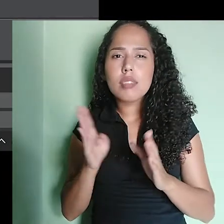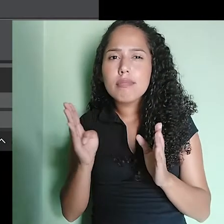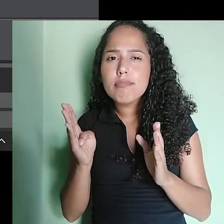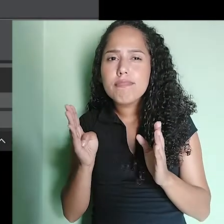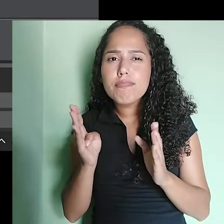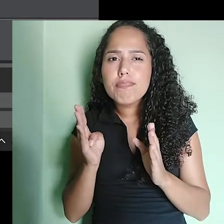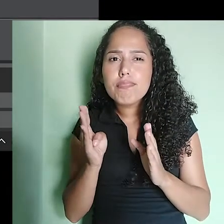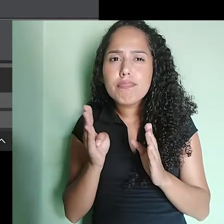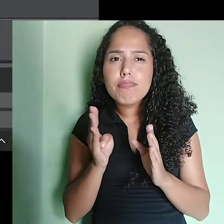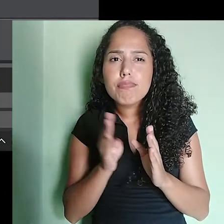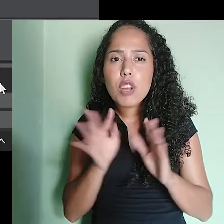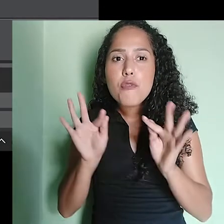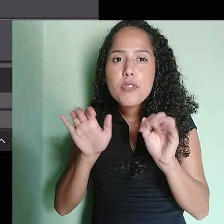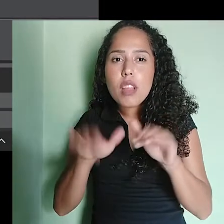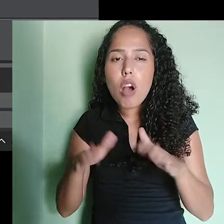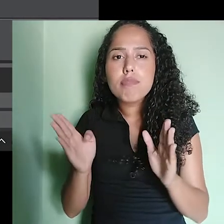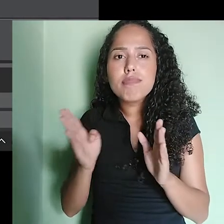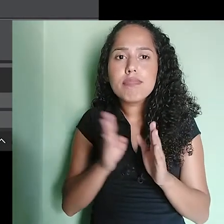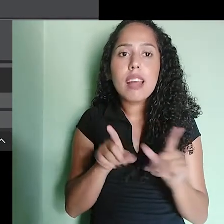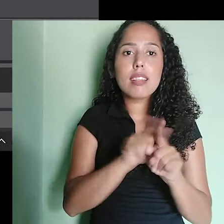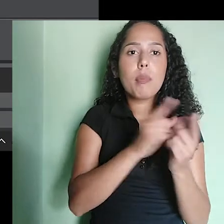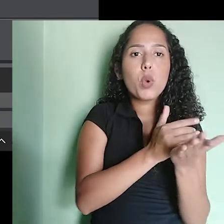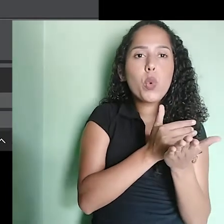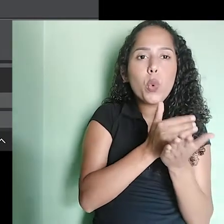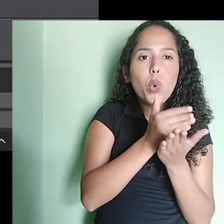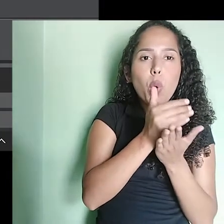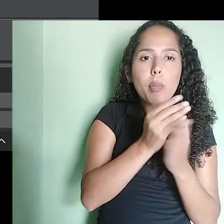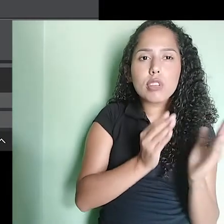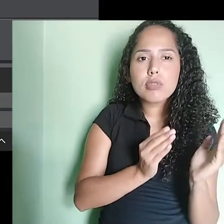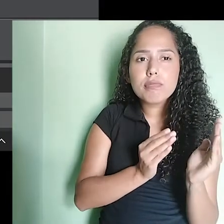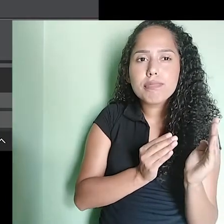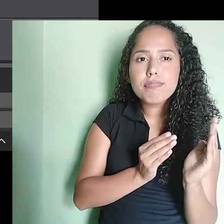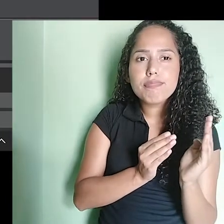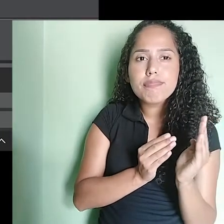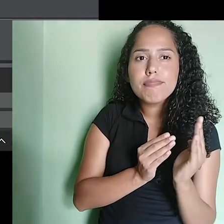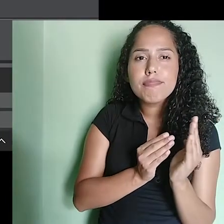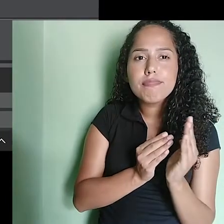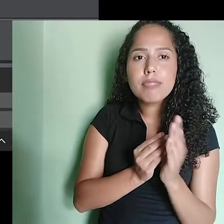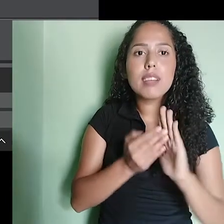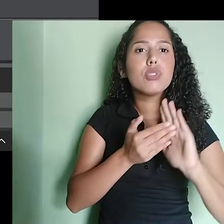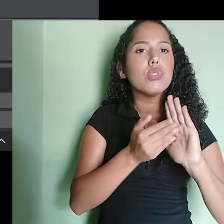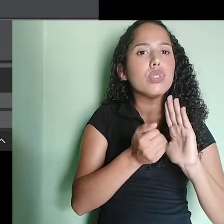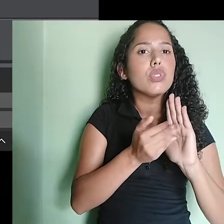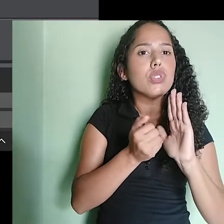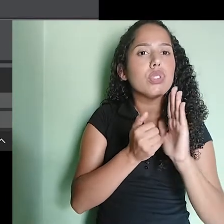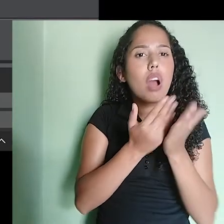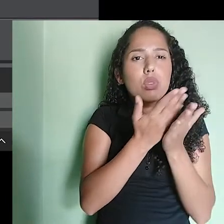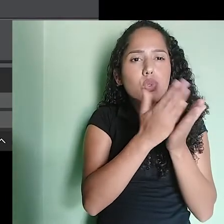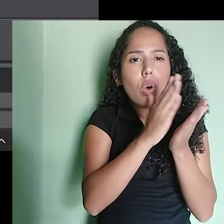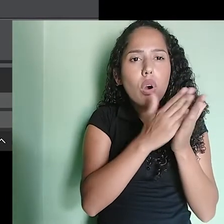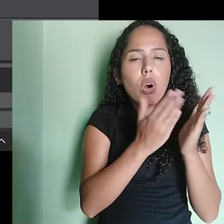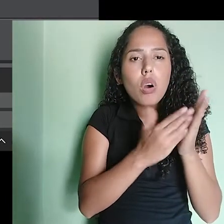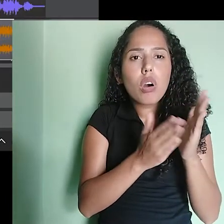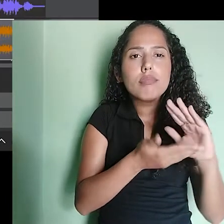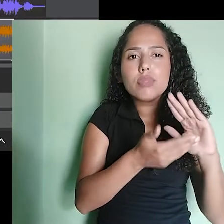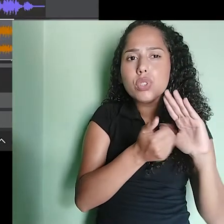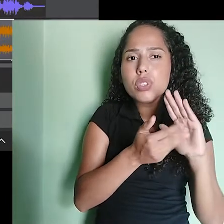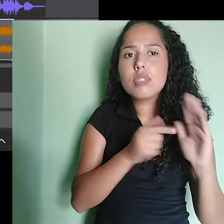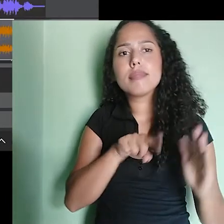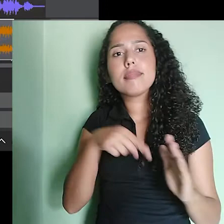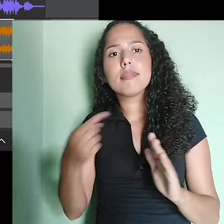final. Vou lá no início do Carrão. Deixa eu diminuir aqui o zoom. Clico aqui. Aumento o